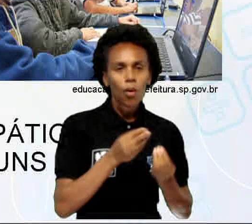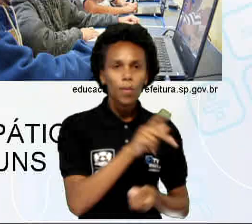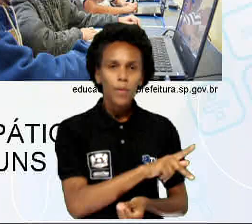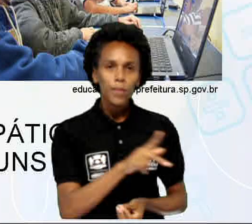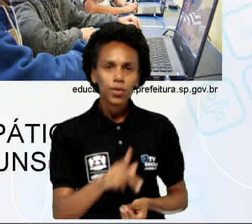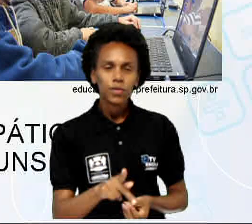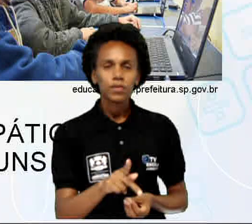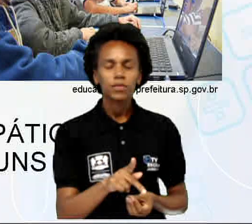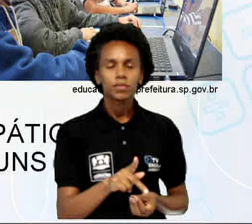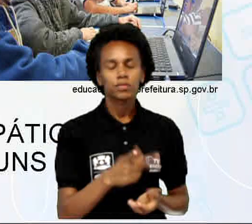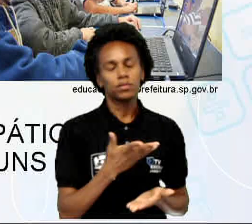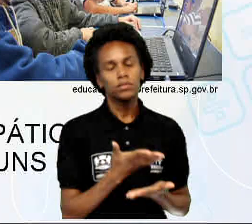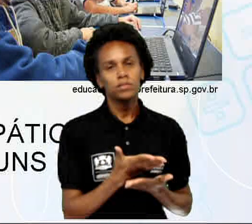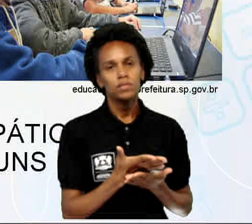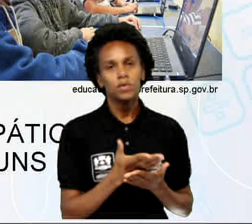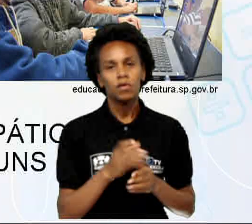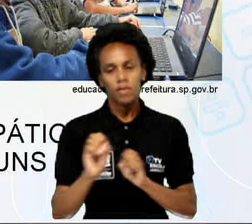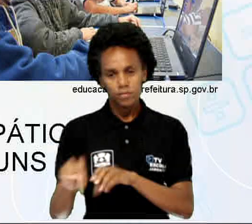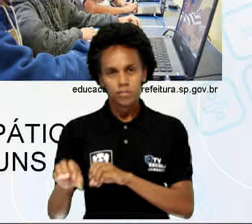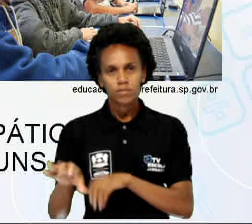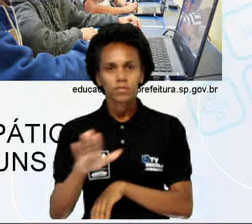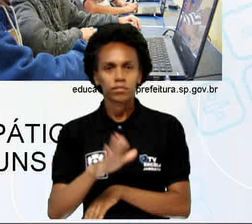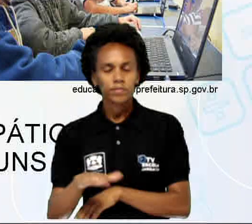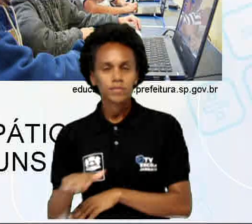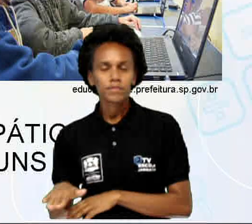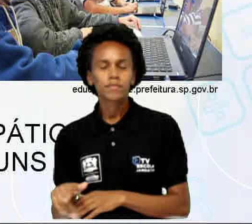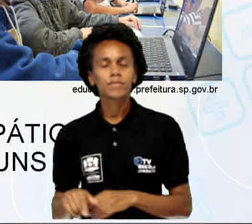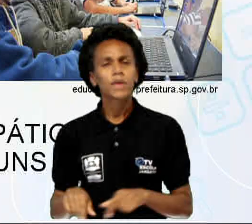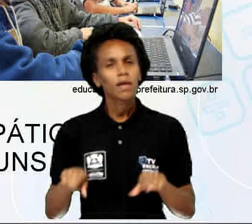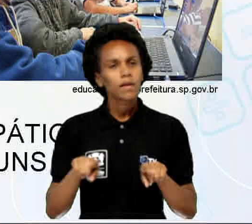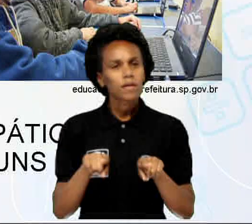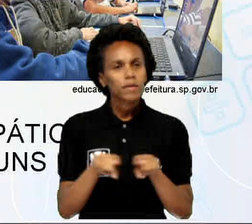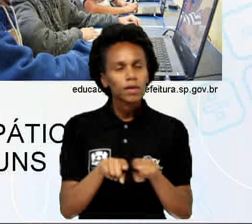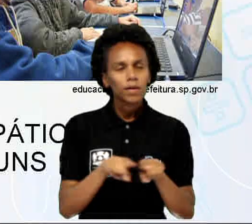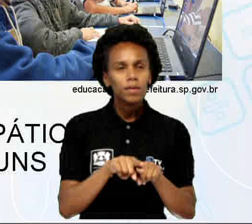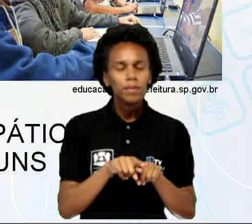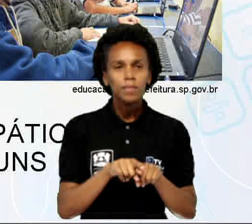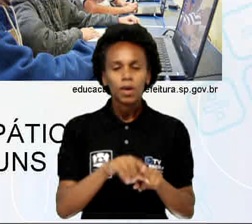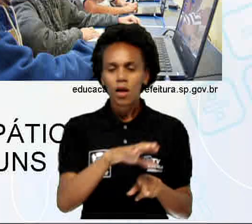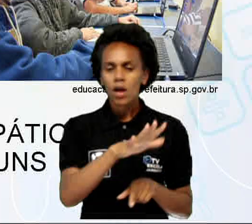verdade? Temos também outros ambientes divertidos, como a quadra,